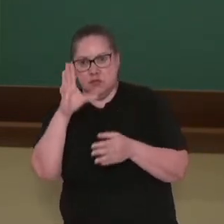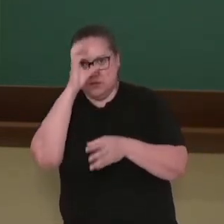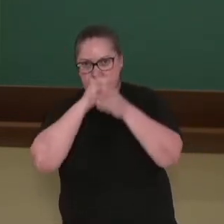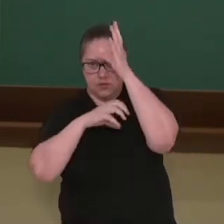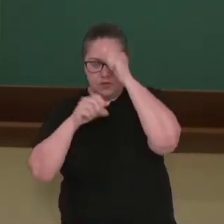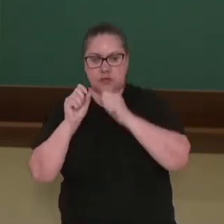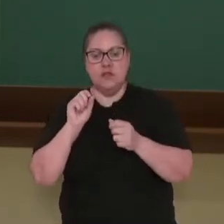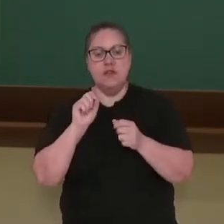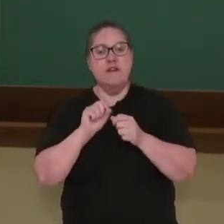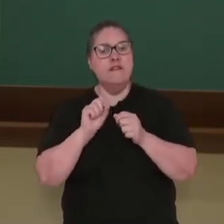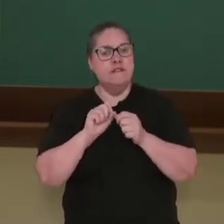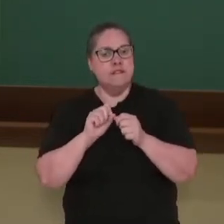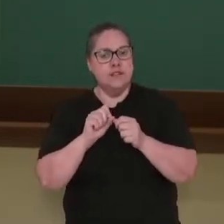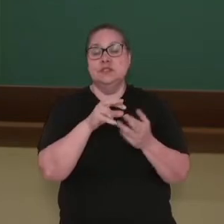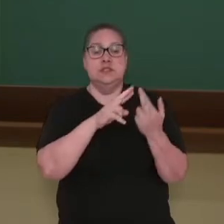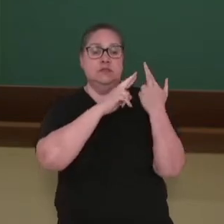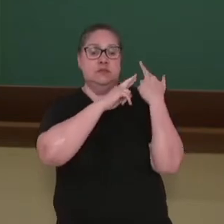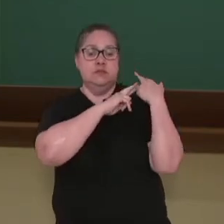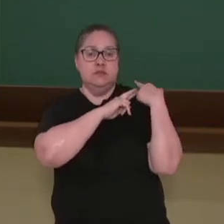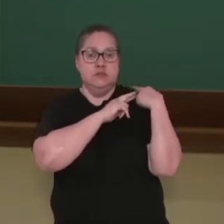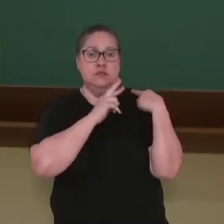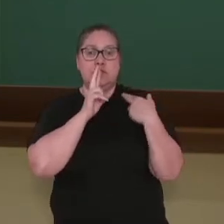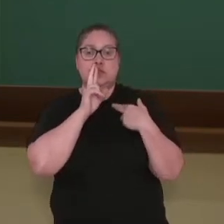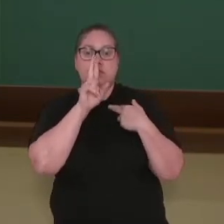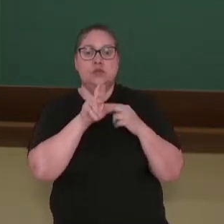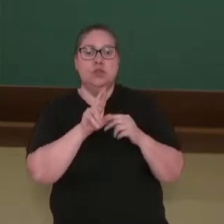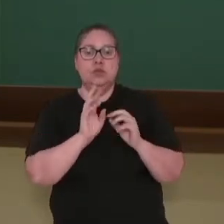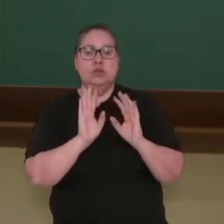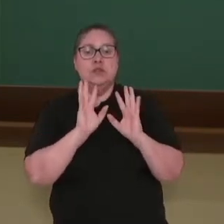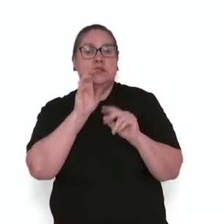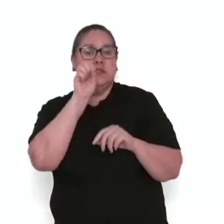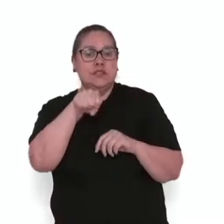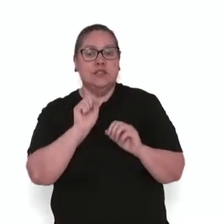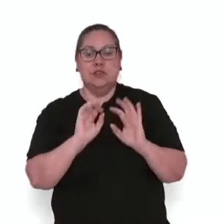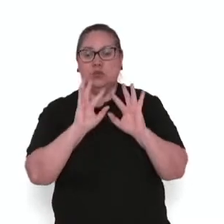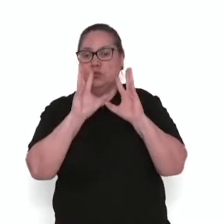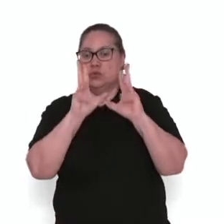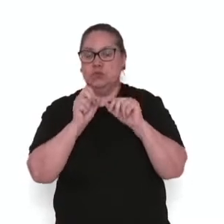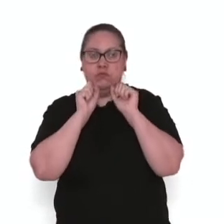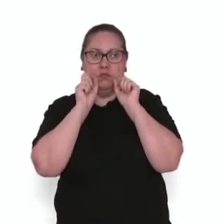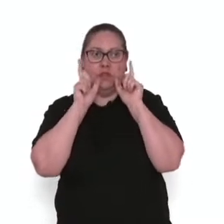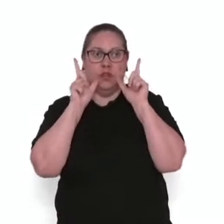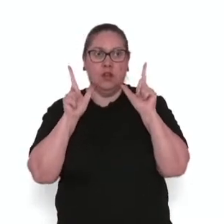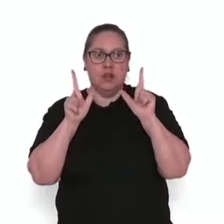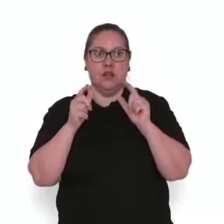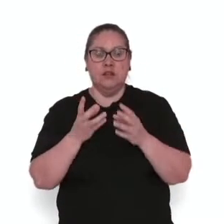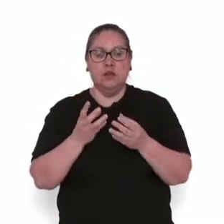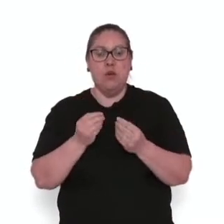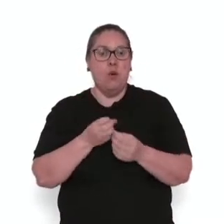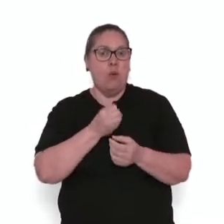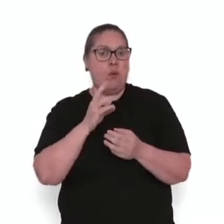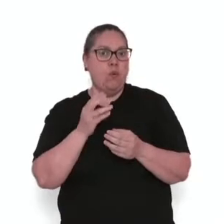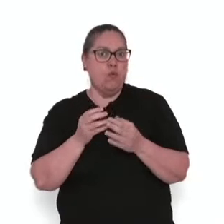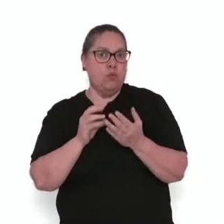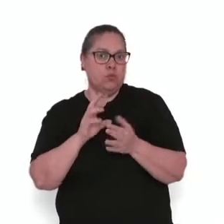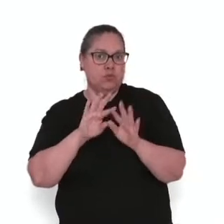teste. Então, anotem aí no xizinho ou no corretinho. Você é comprometido com a escola?